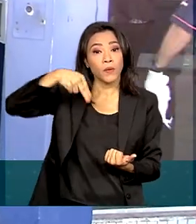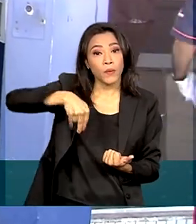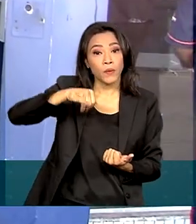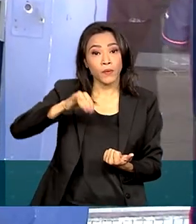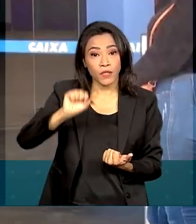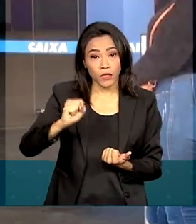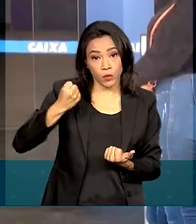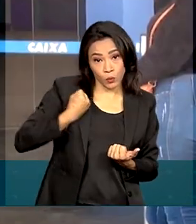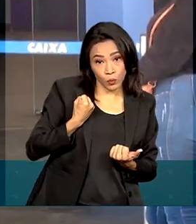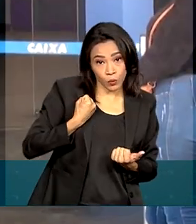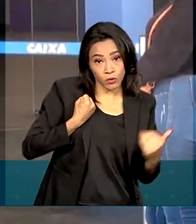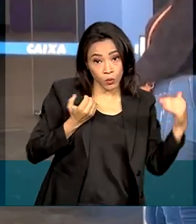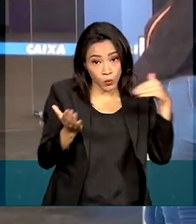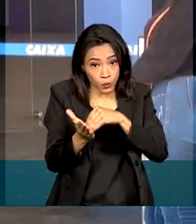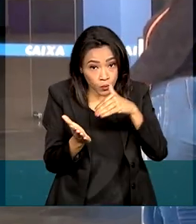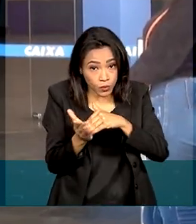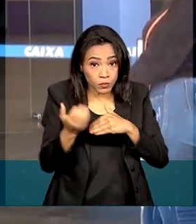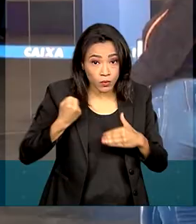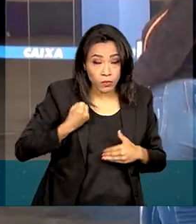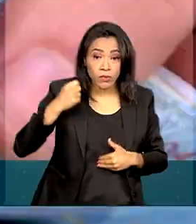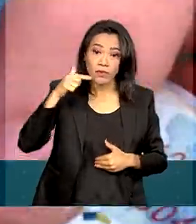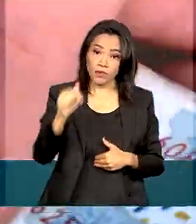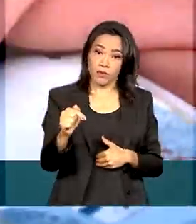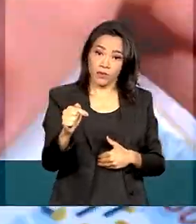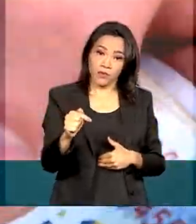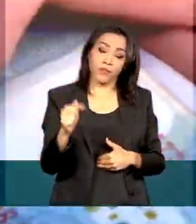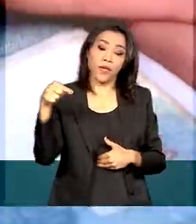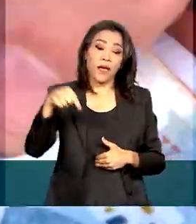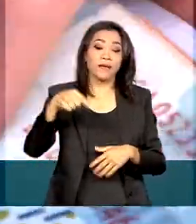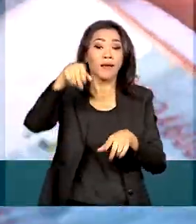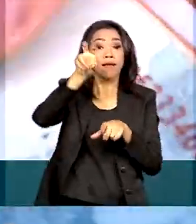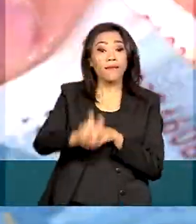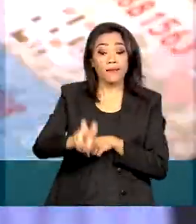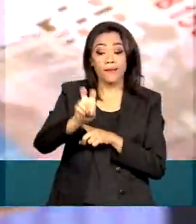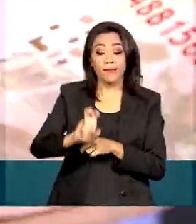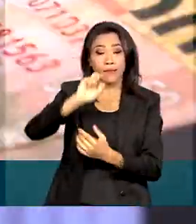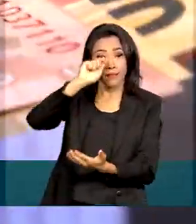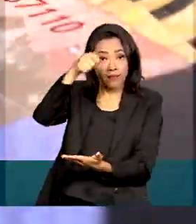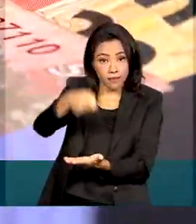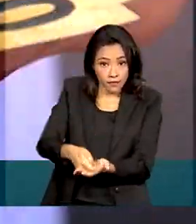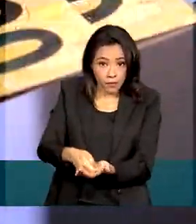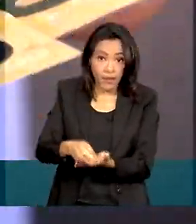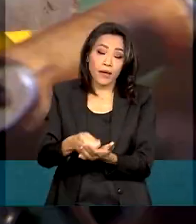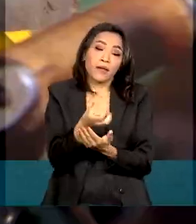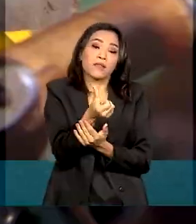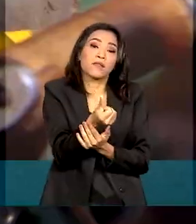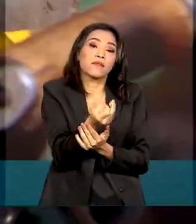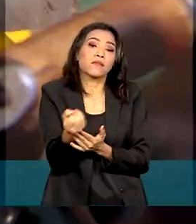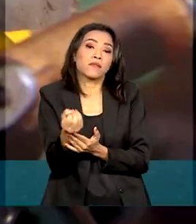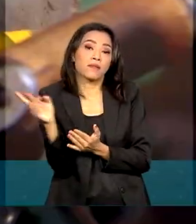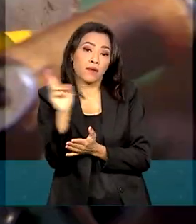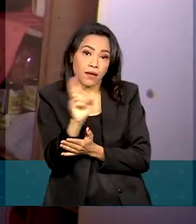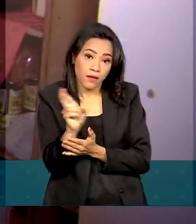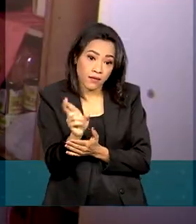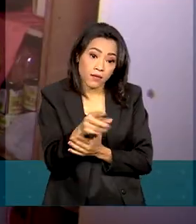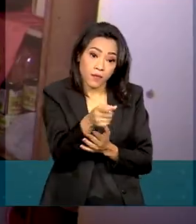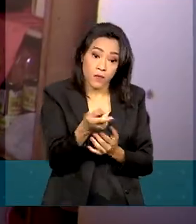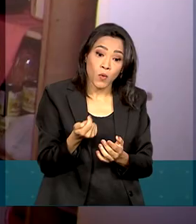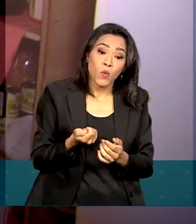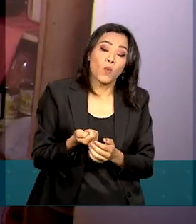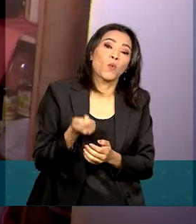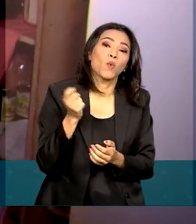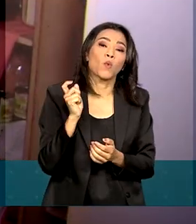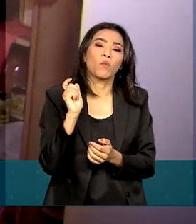identificação social com final 7 Essa é a quinta parcela com valor mínimo de r$ 600 o auxílio gás